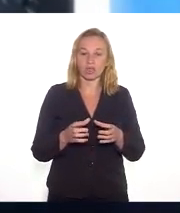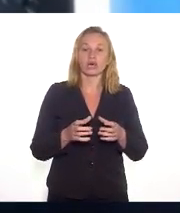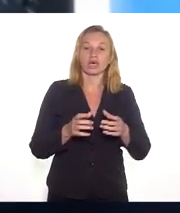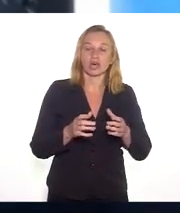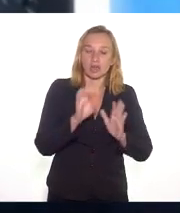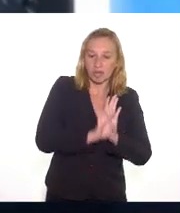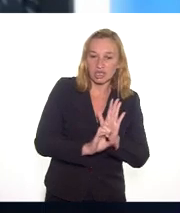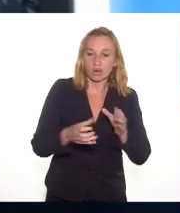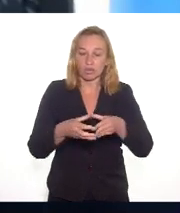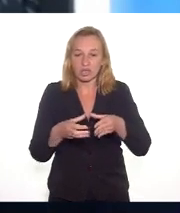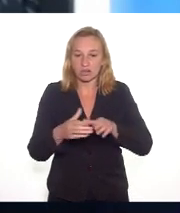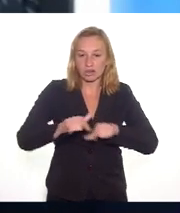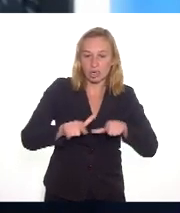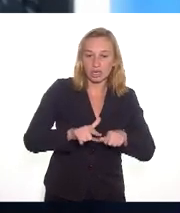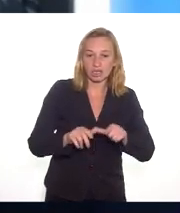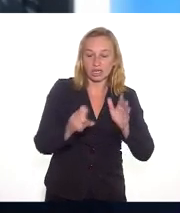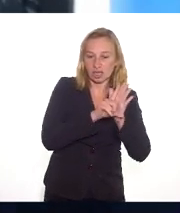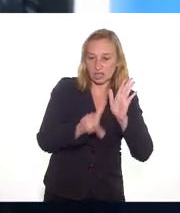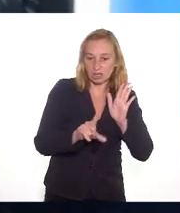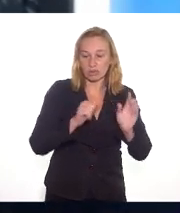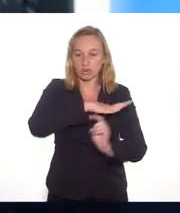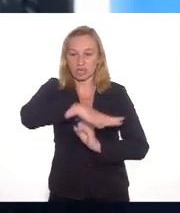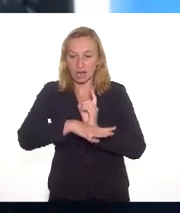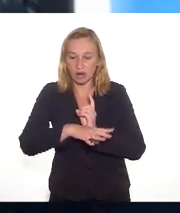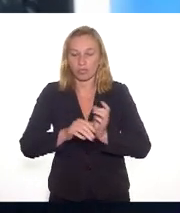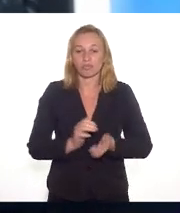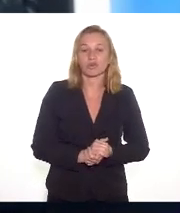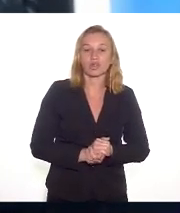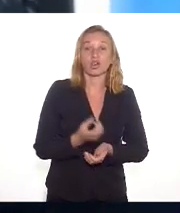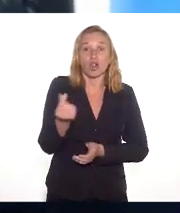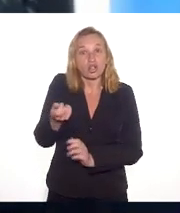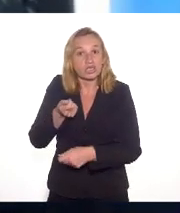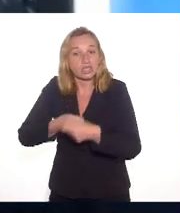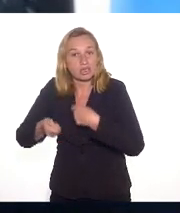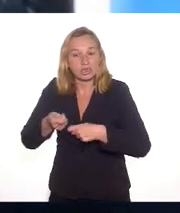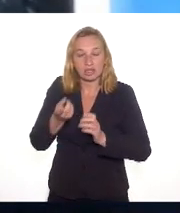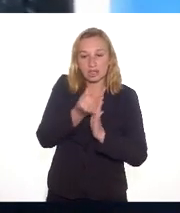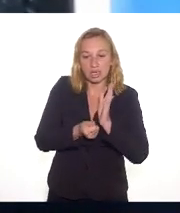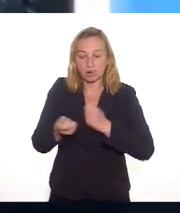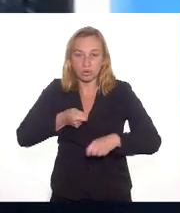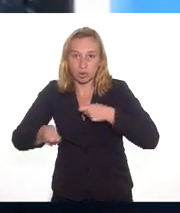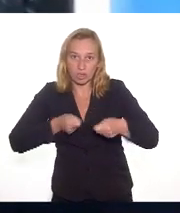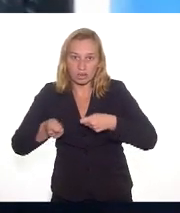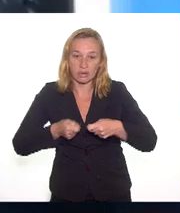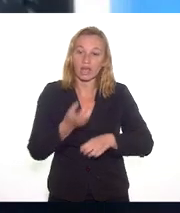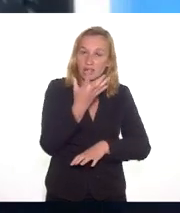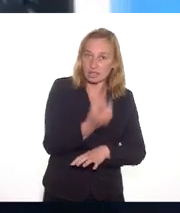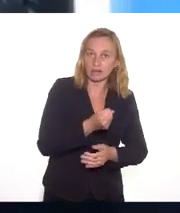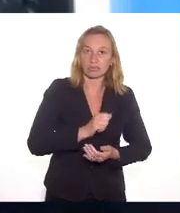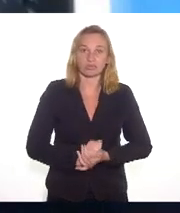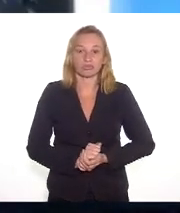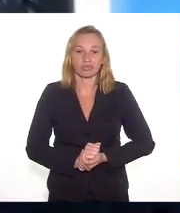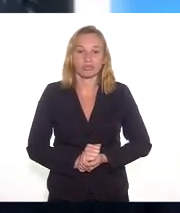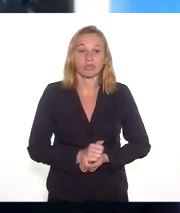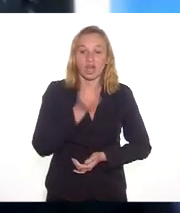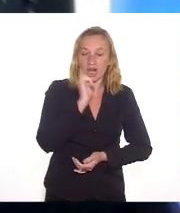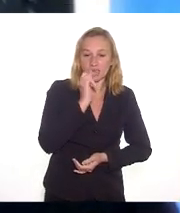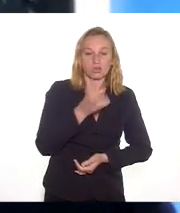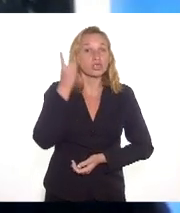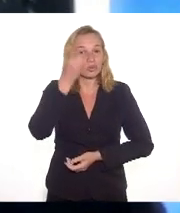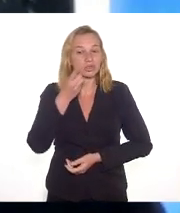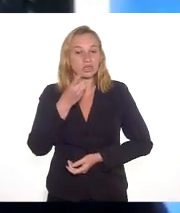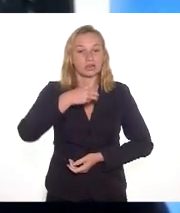Trabalho, Legislação Social e Seguridade Social. E de Orçamento, Finanças, Fiscalização Financeira e Controle, favorável. Relatores,